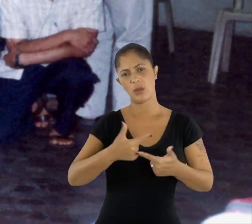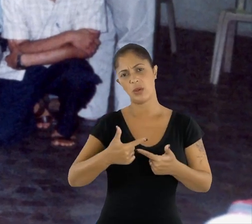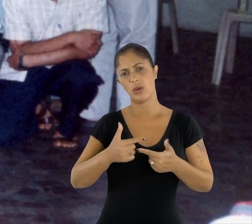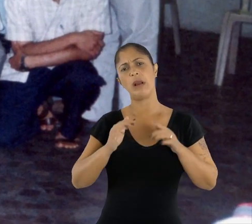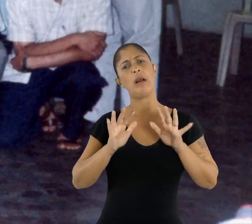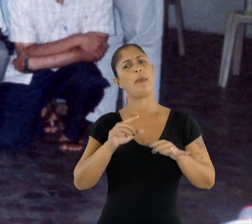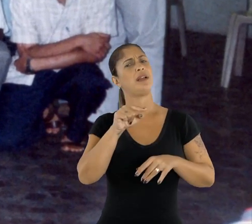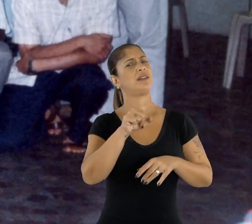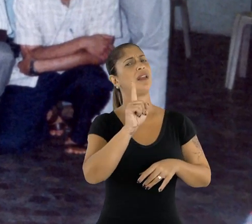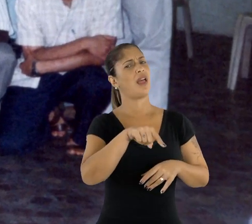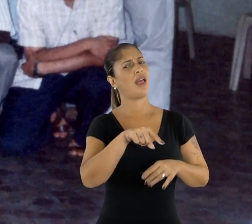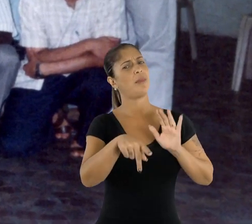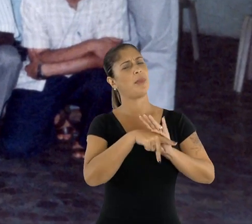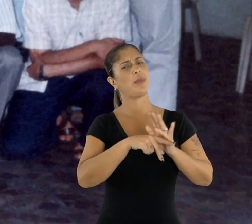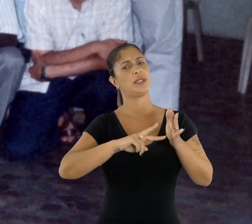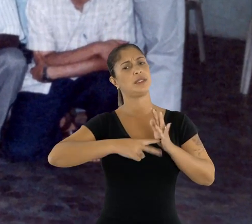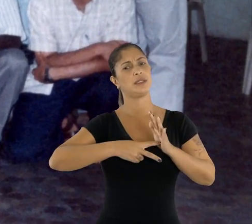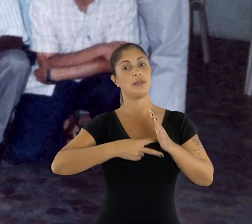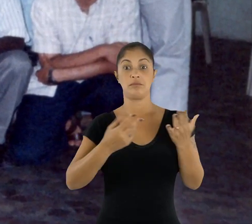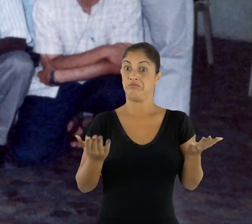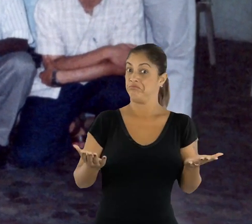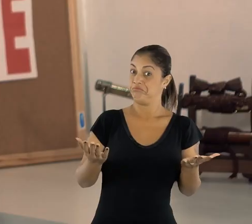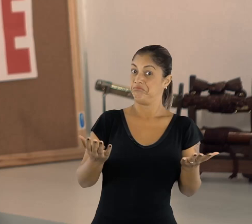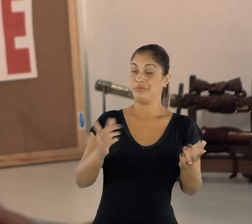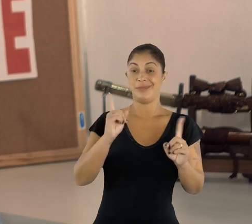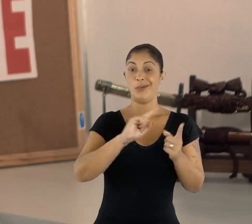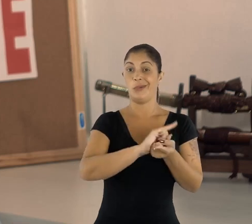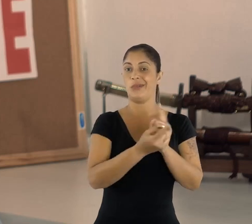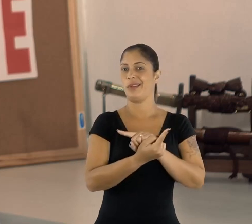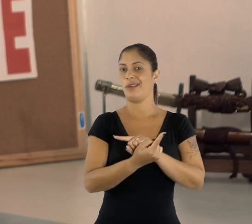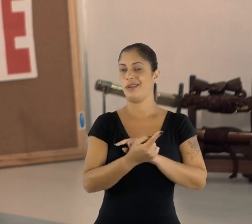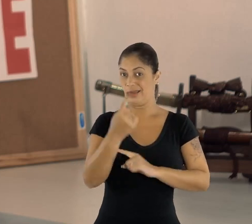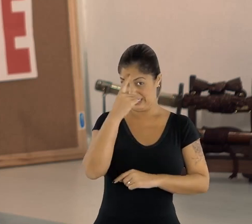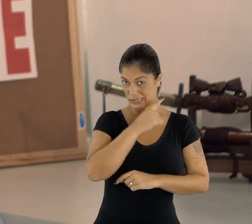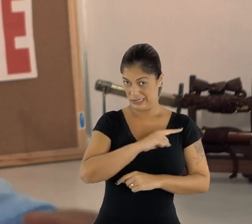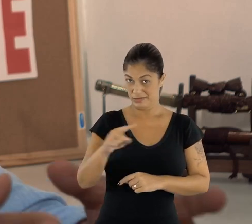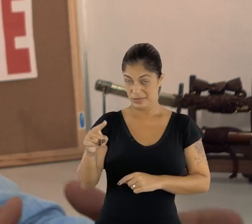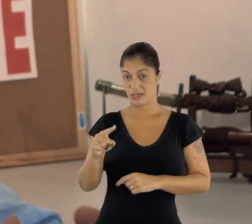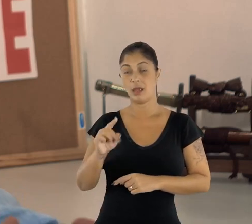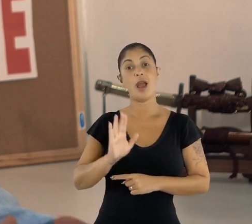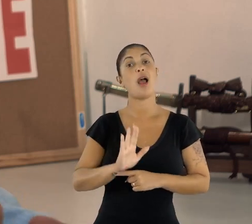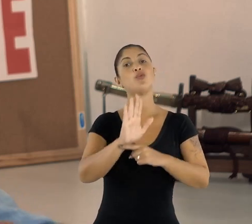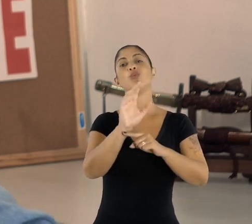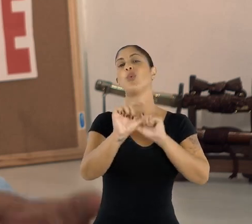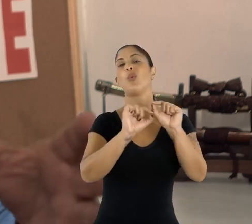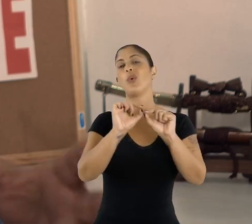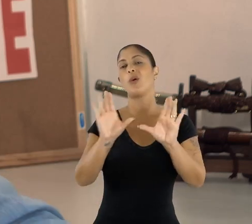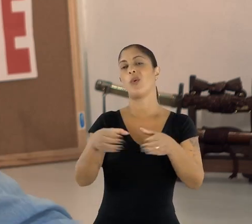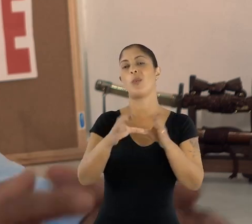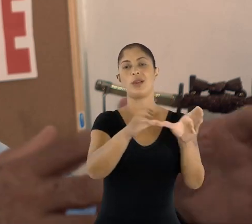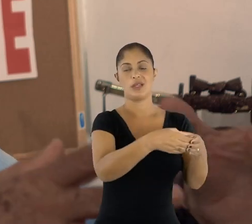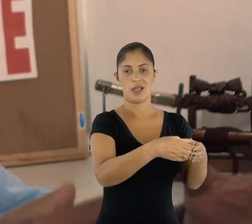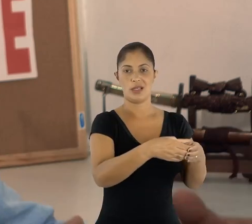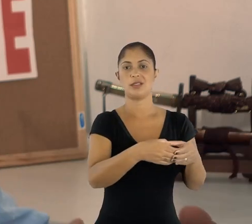Trabalhador? Mas isso não é coisa do sindicato? Não, foi exatamente o contrário. José Antônio. Essas semanas